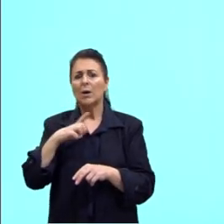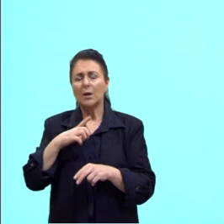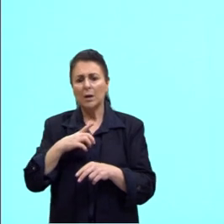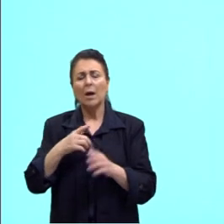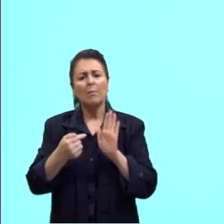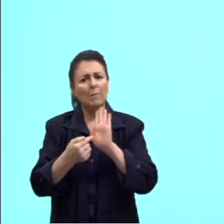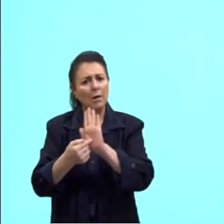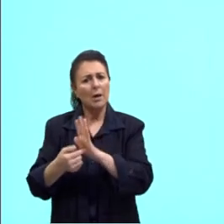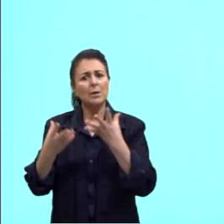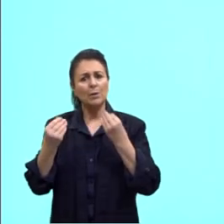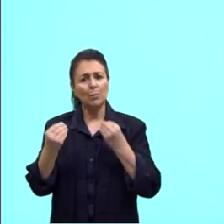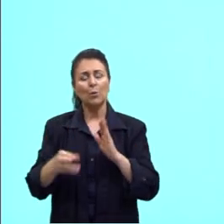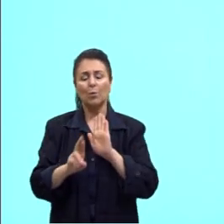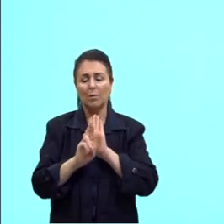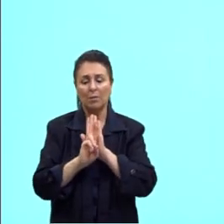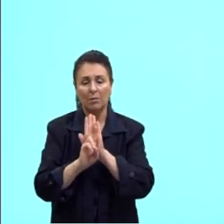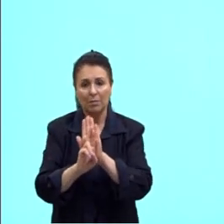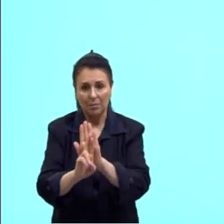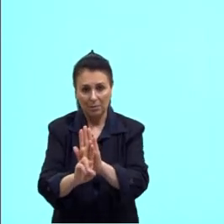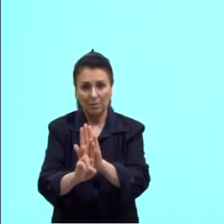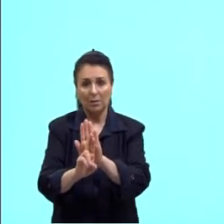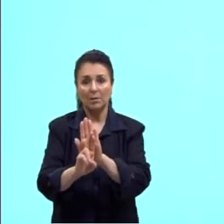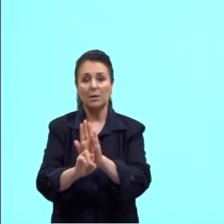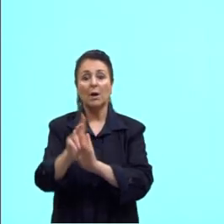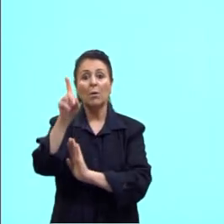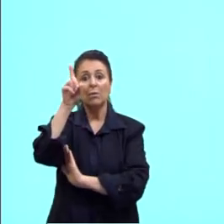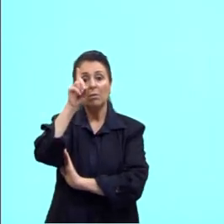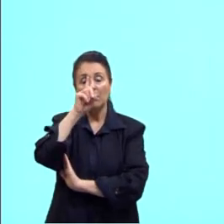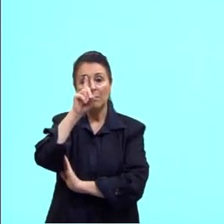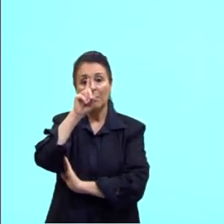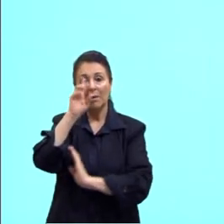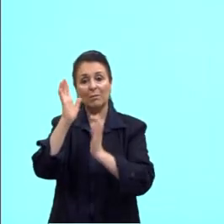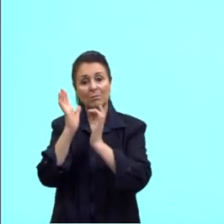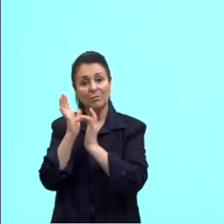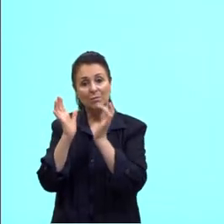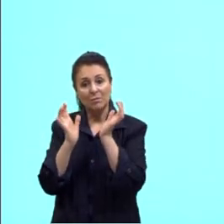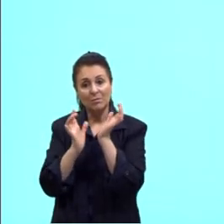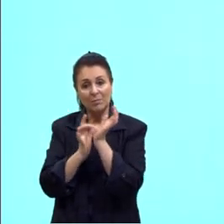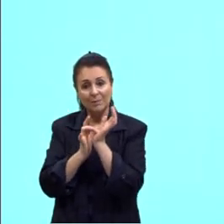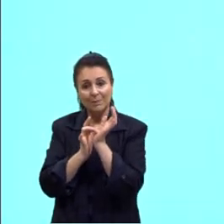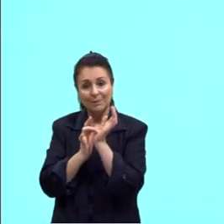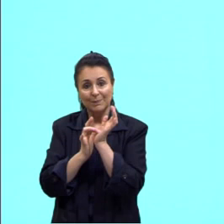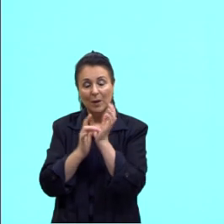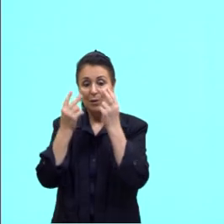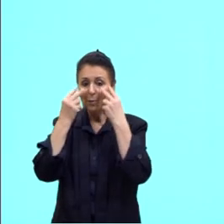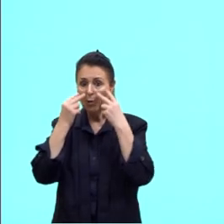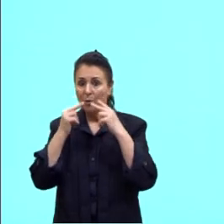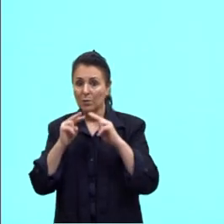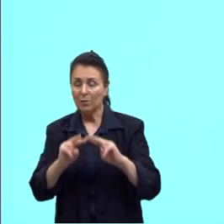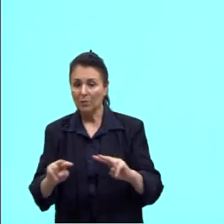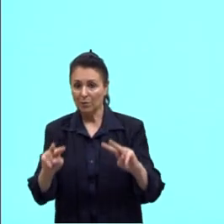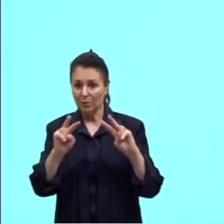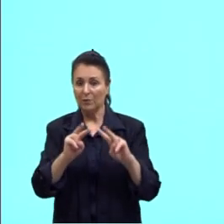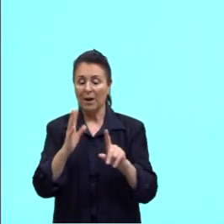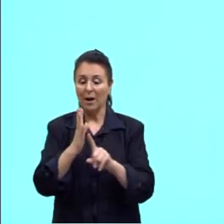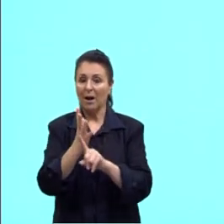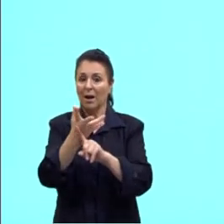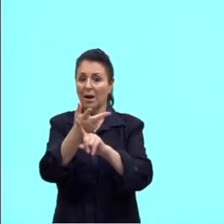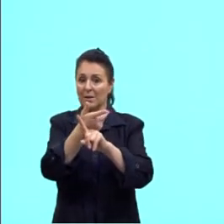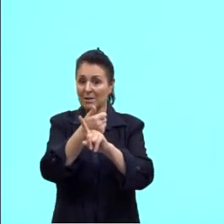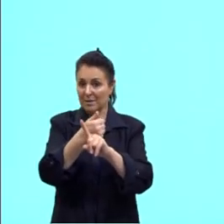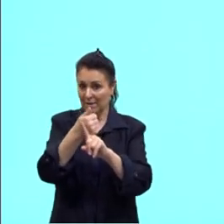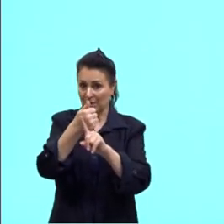frequente de representação da mãe de Cristo como veremos de fato as artes plásticas